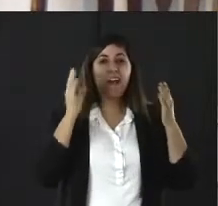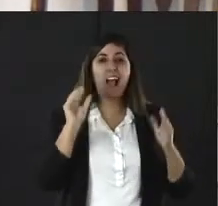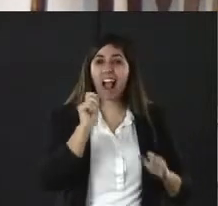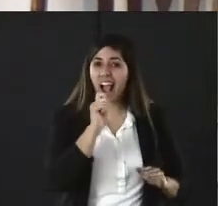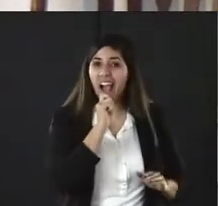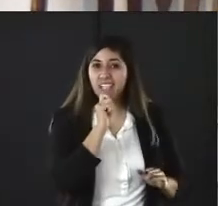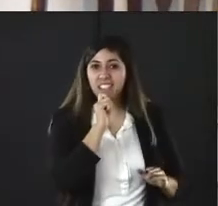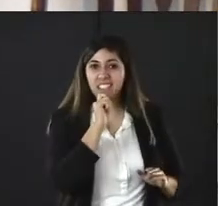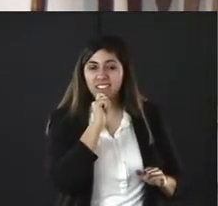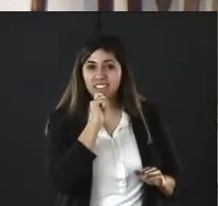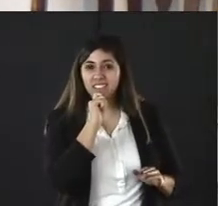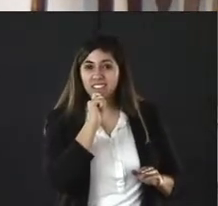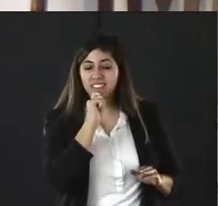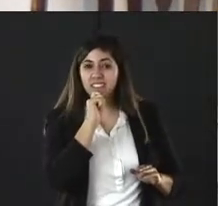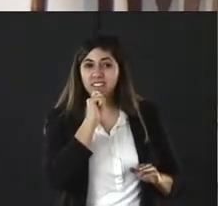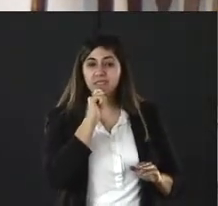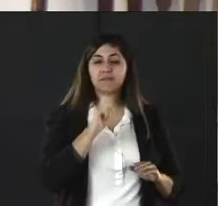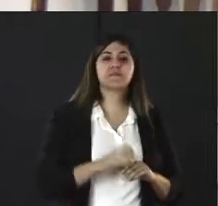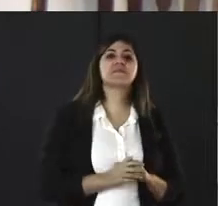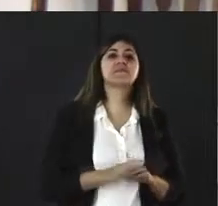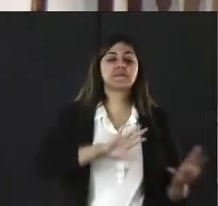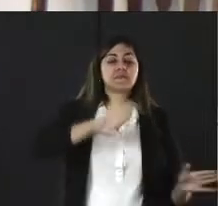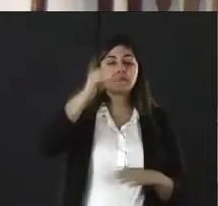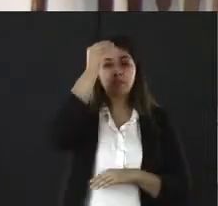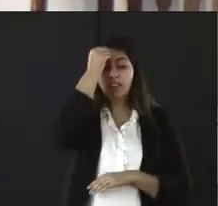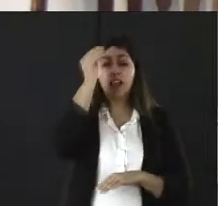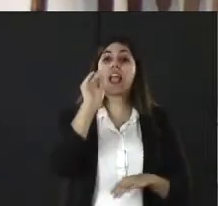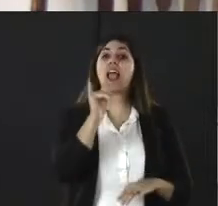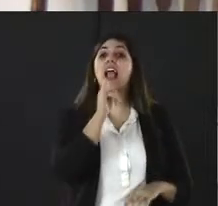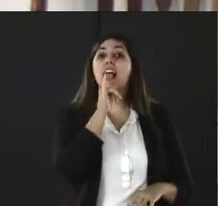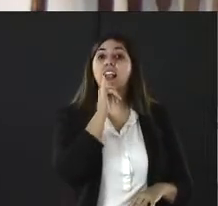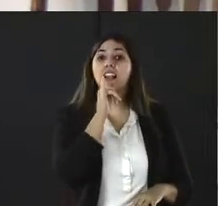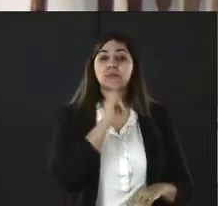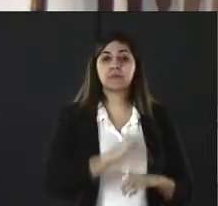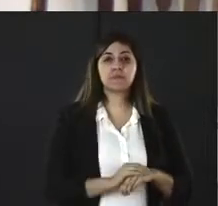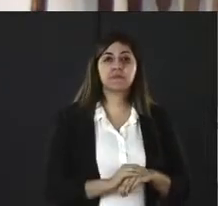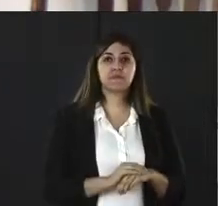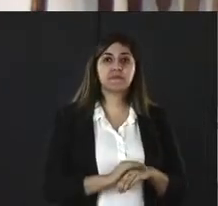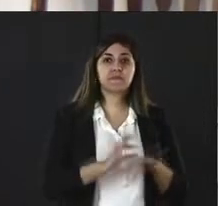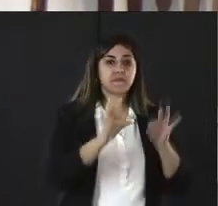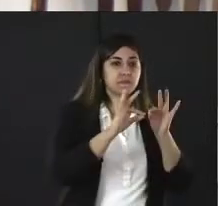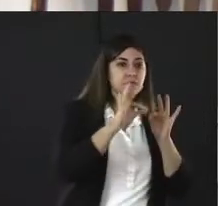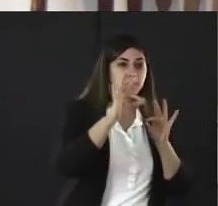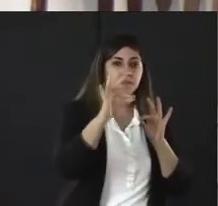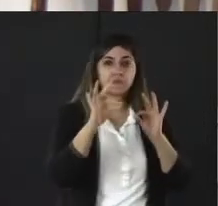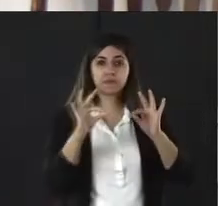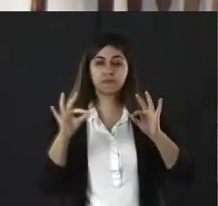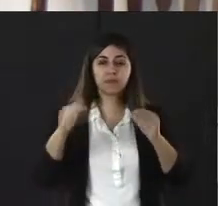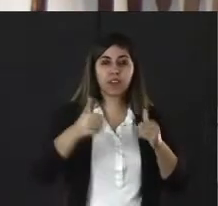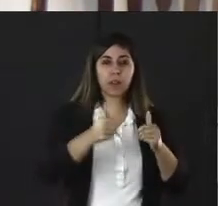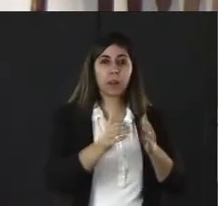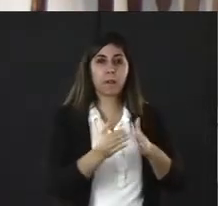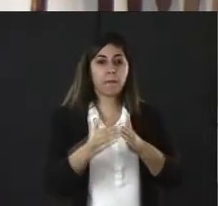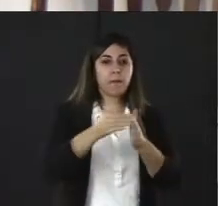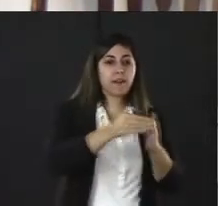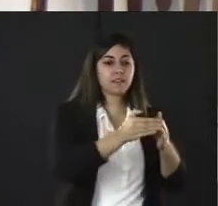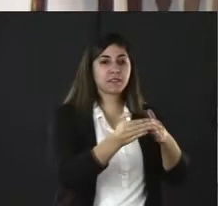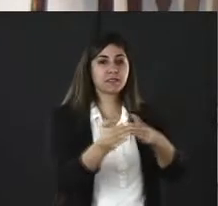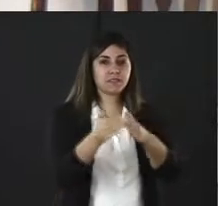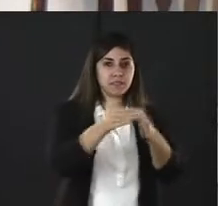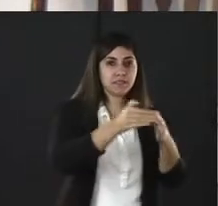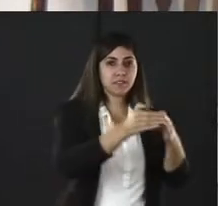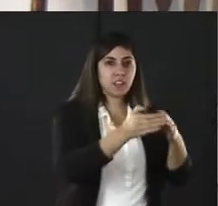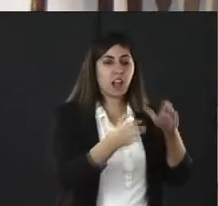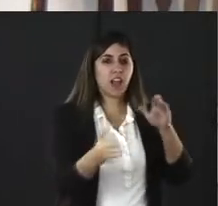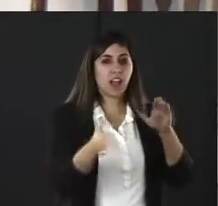exemplo do da navegação por exemplo e os faróis alguns faróis